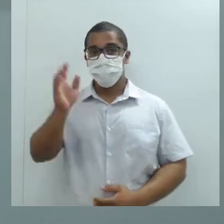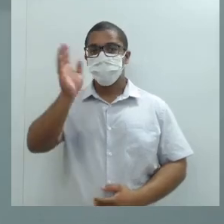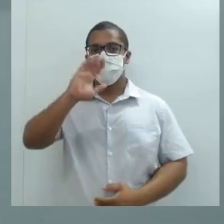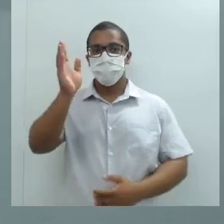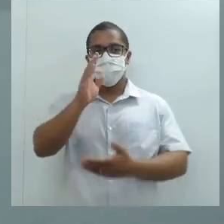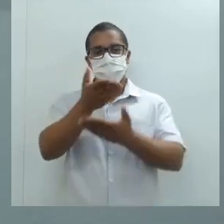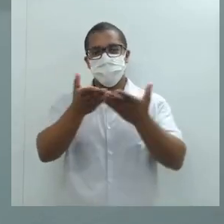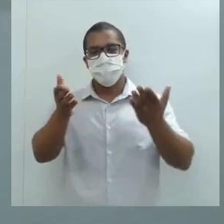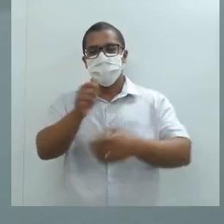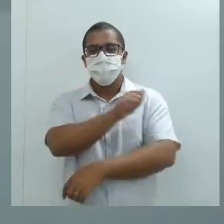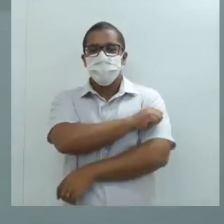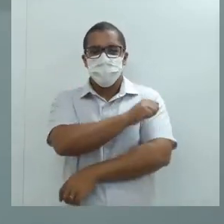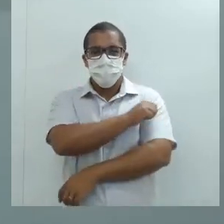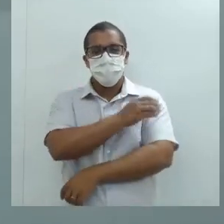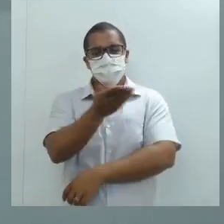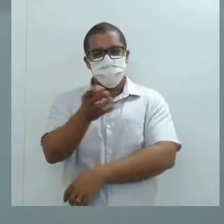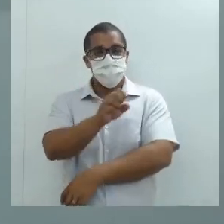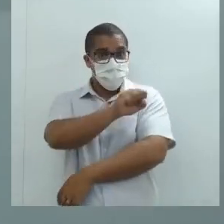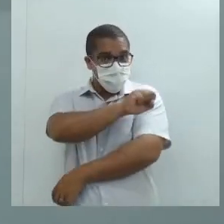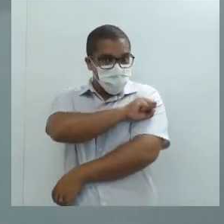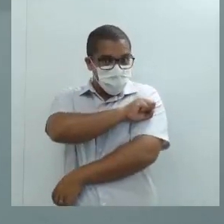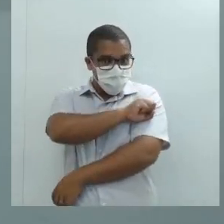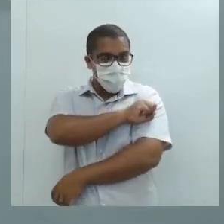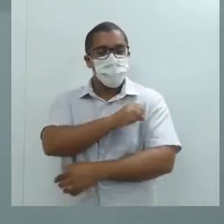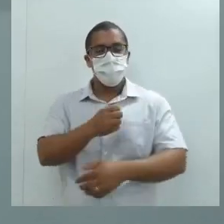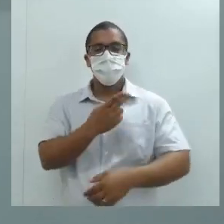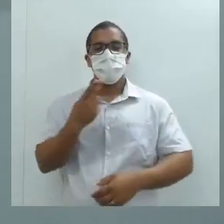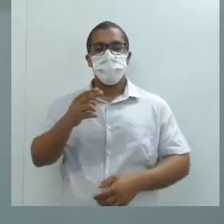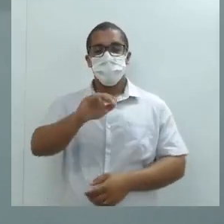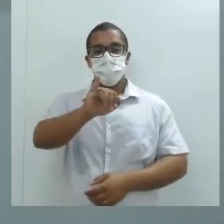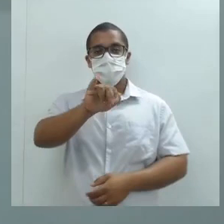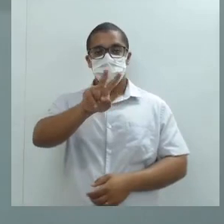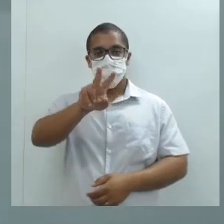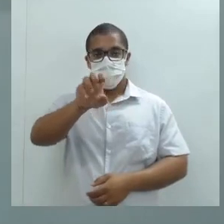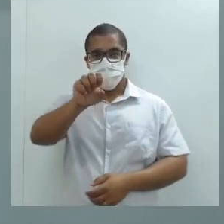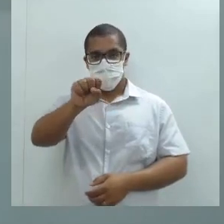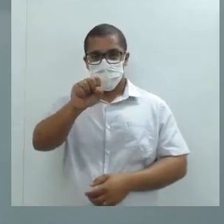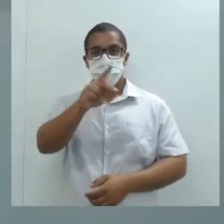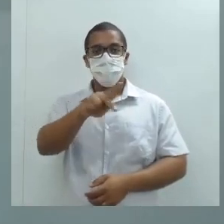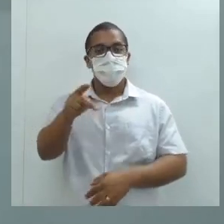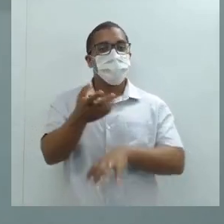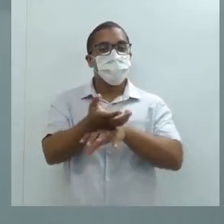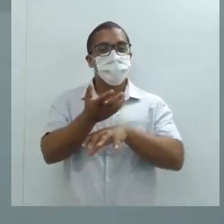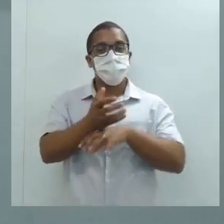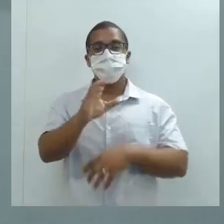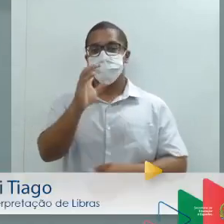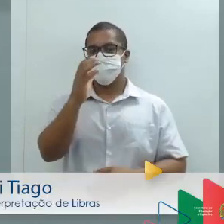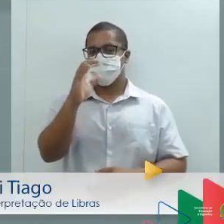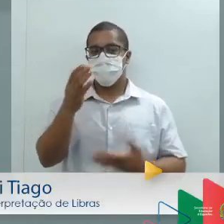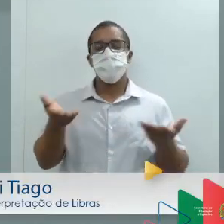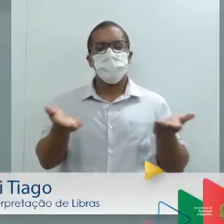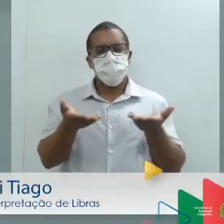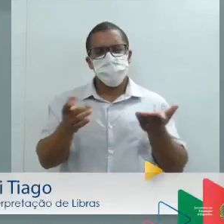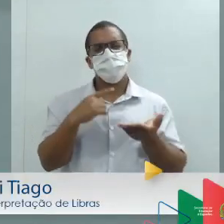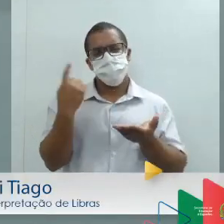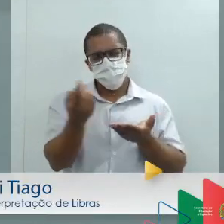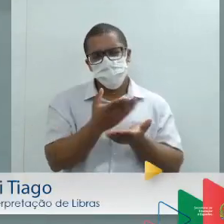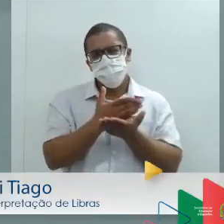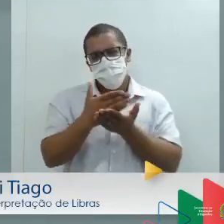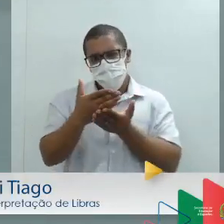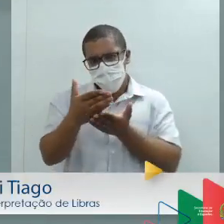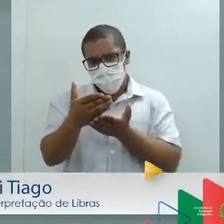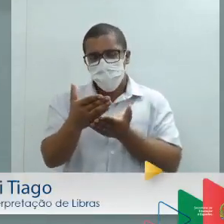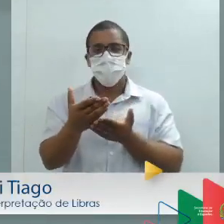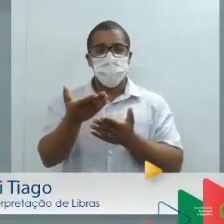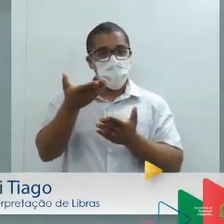Olá, meus queridos alunos do oitavo ano. Meu nome é Ives Fernando, eu sou professor de Ciências e hoje nós iremos